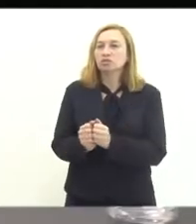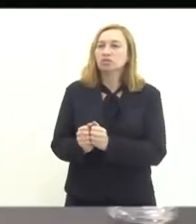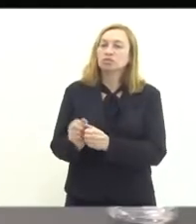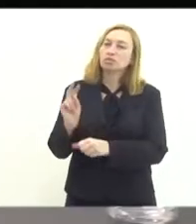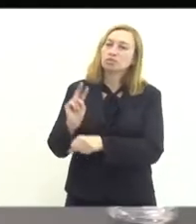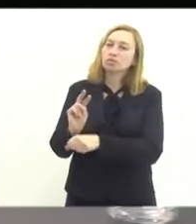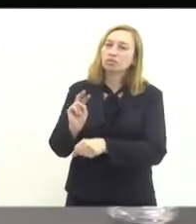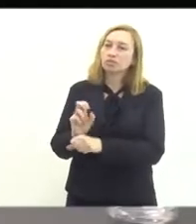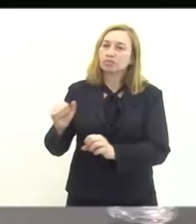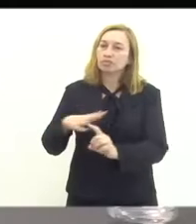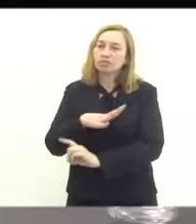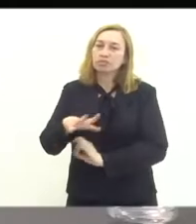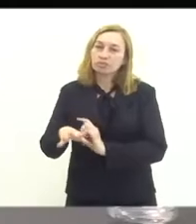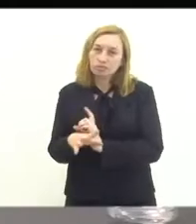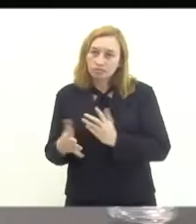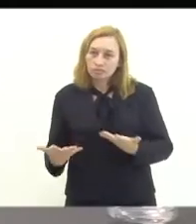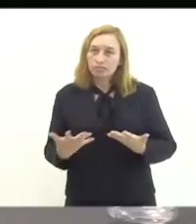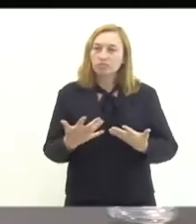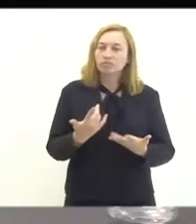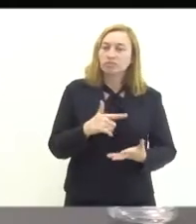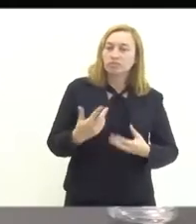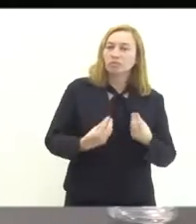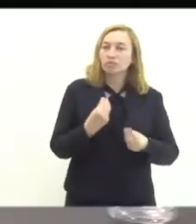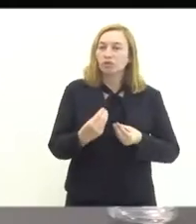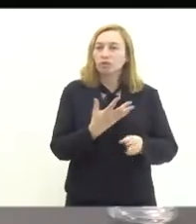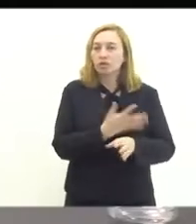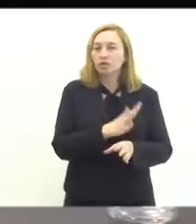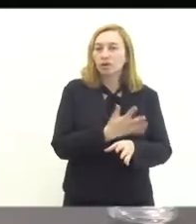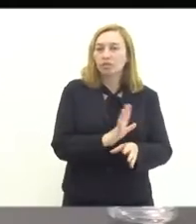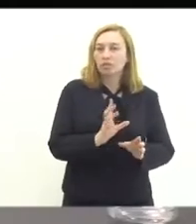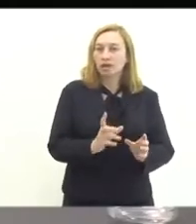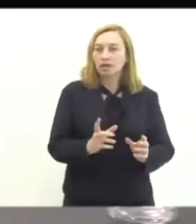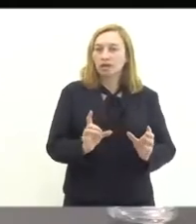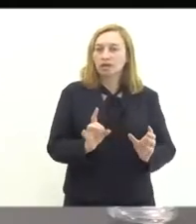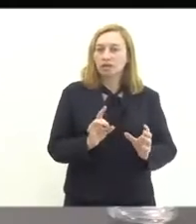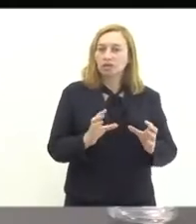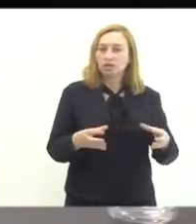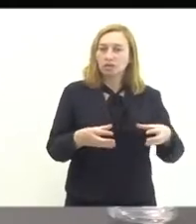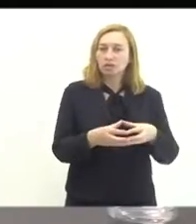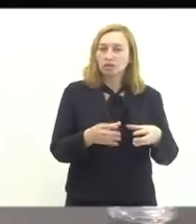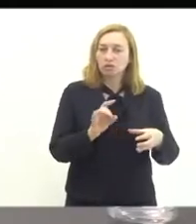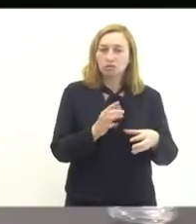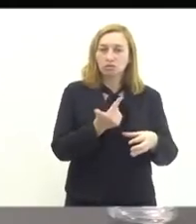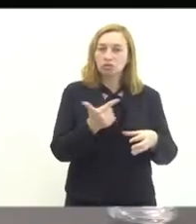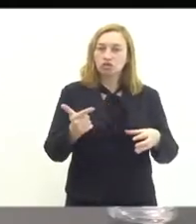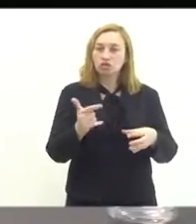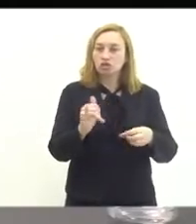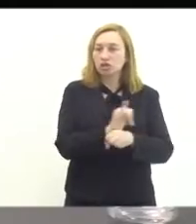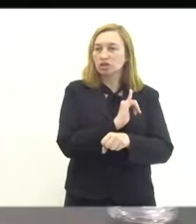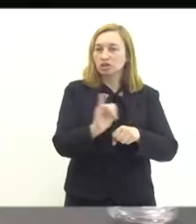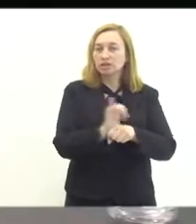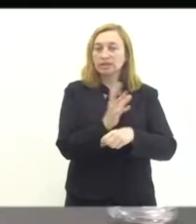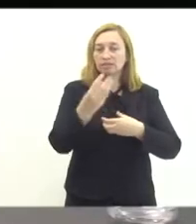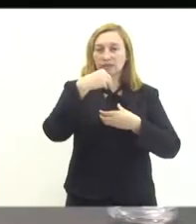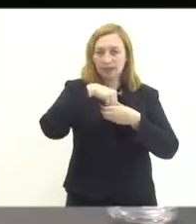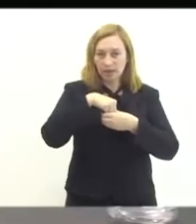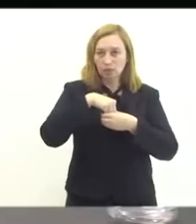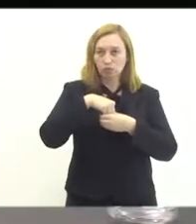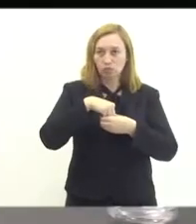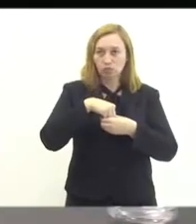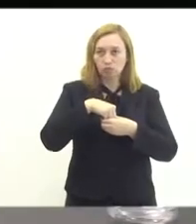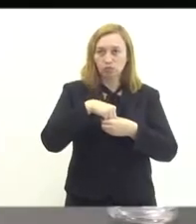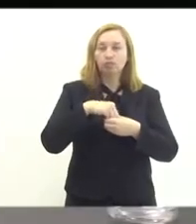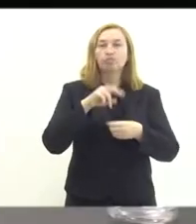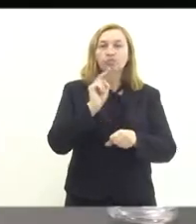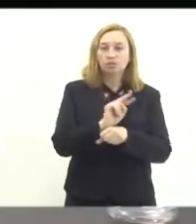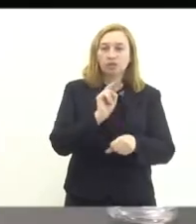não dava para gente é criar uma prática intersetorial quando a gente não tinha articulação interna né entre as